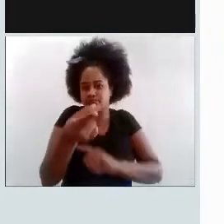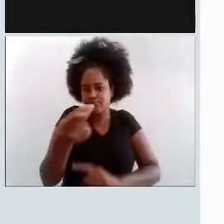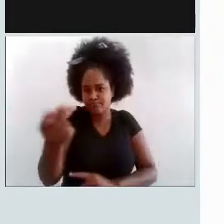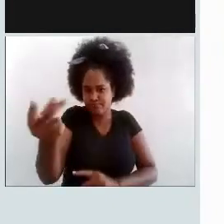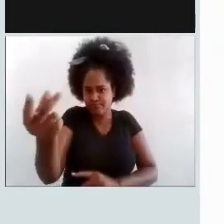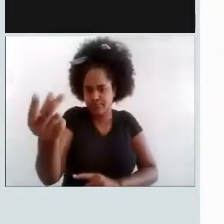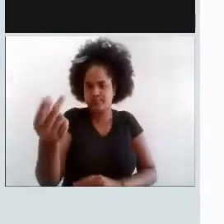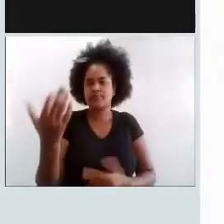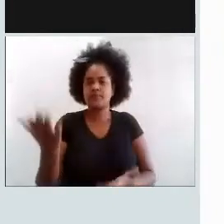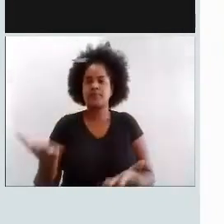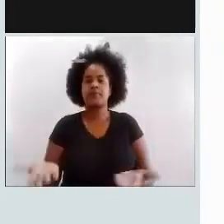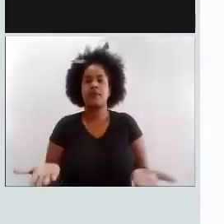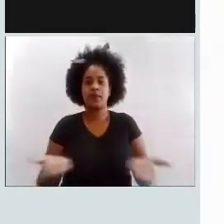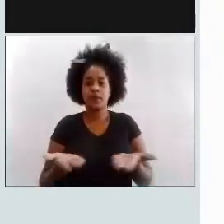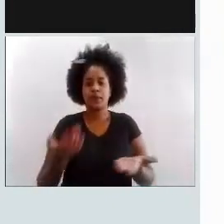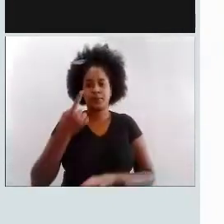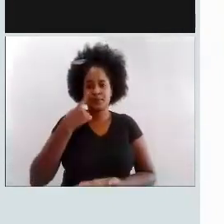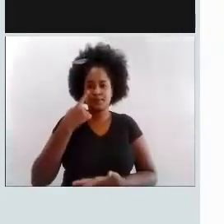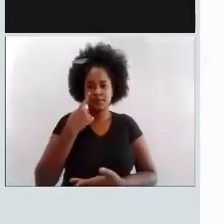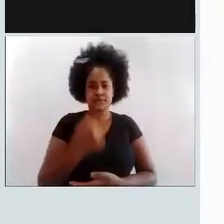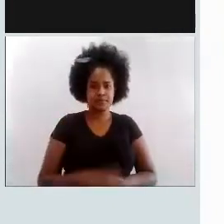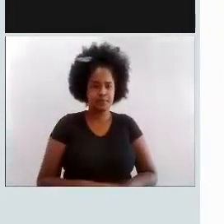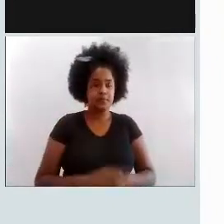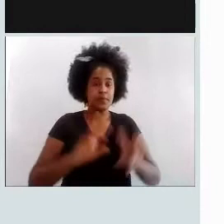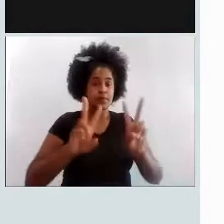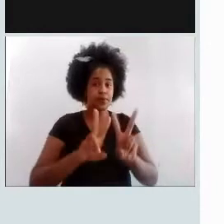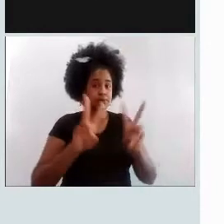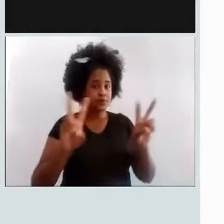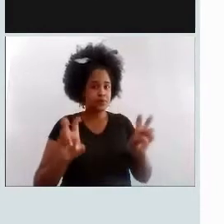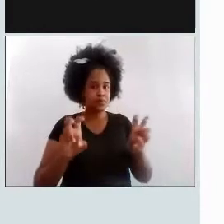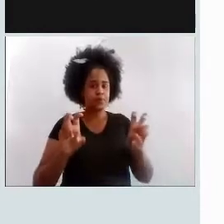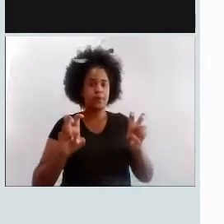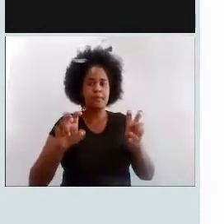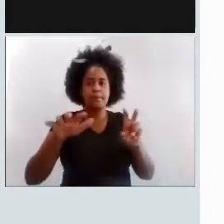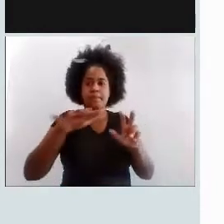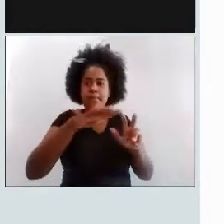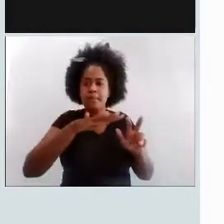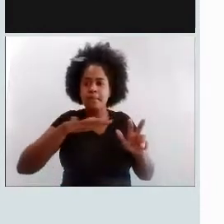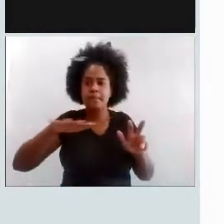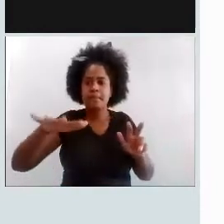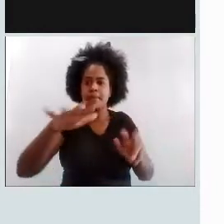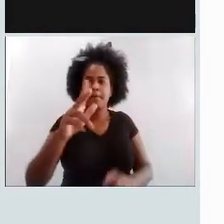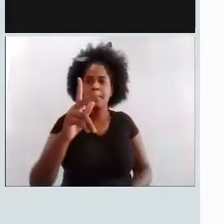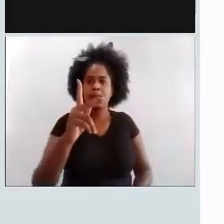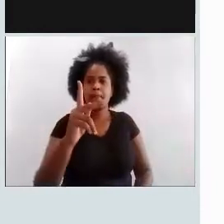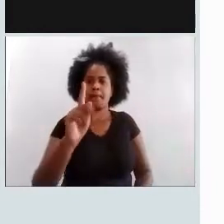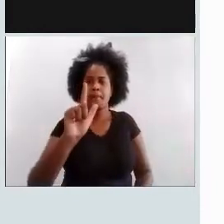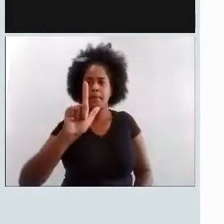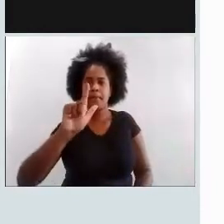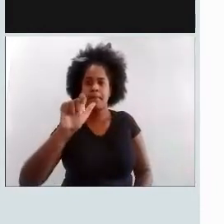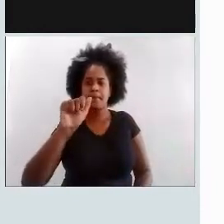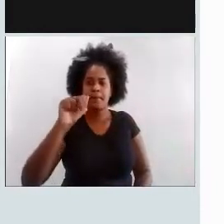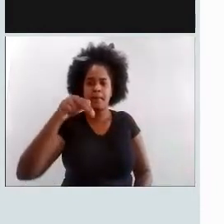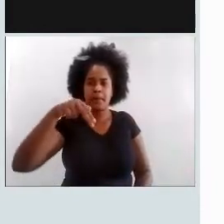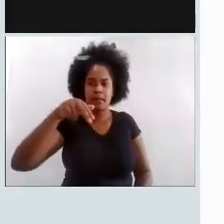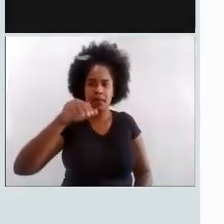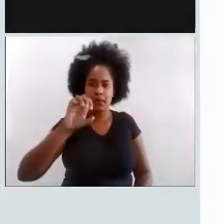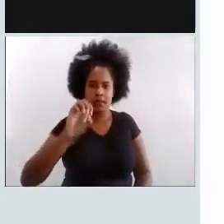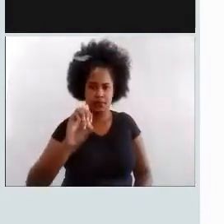estamos falando de plano? Bom, existe plano. E num